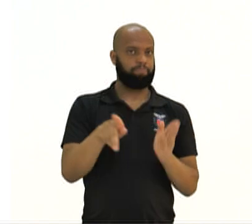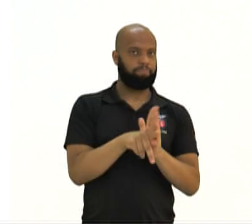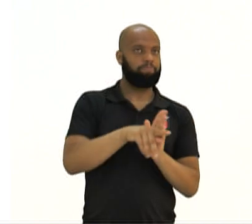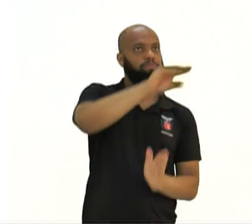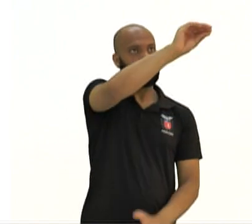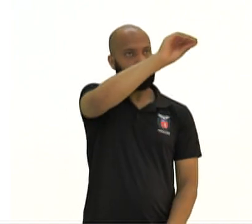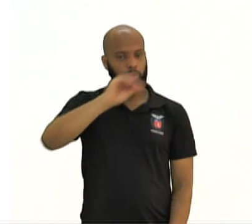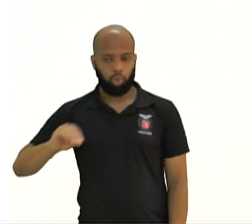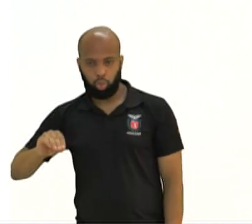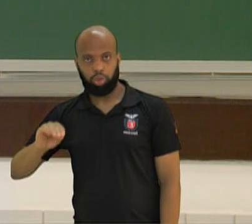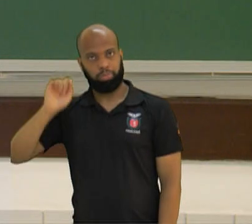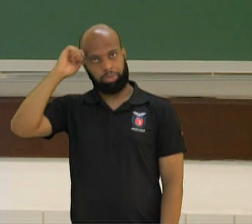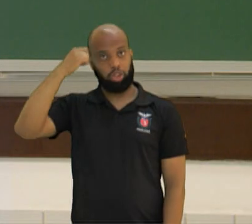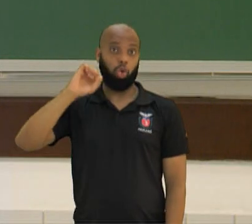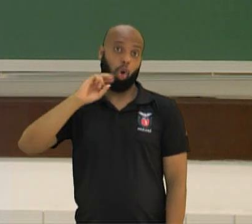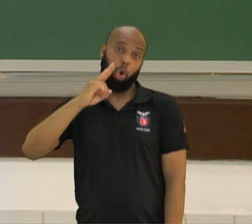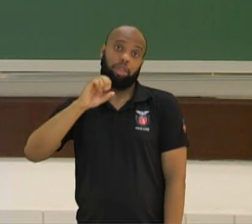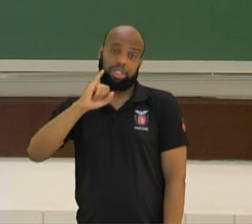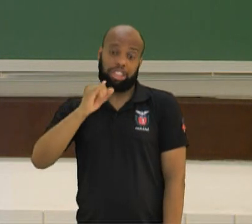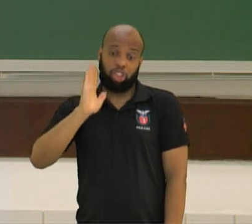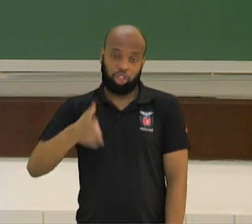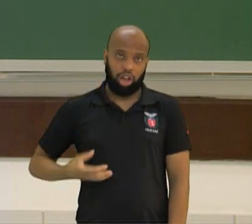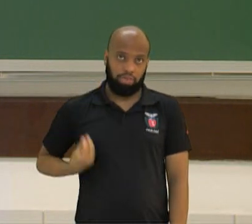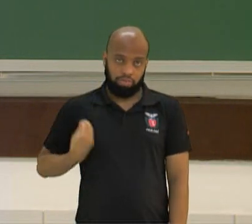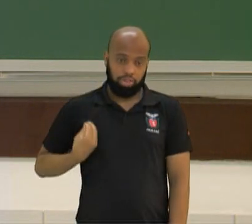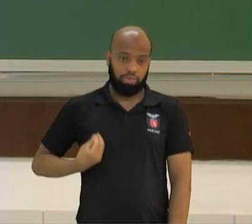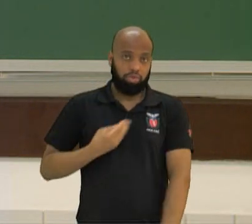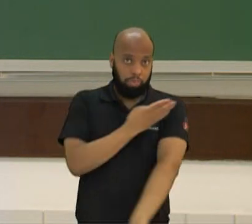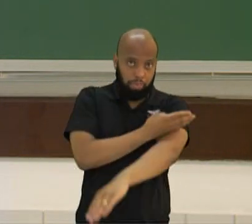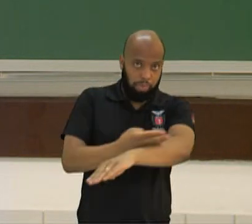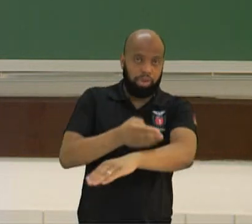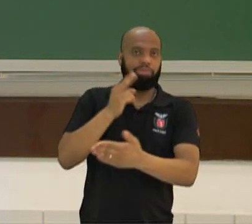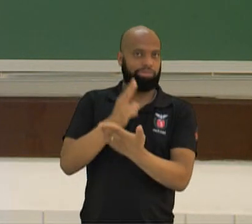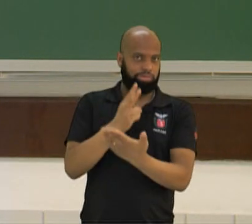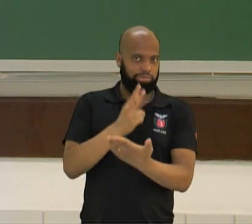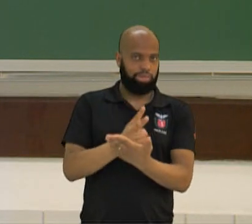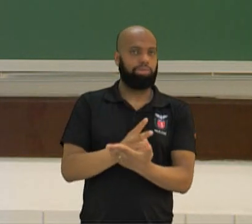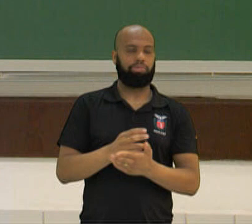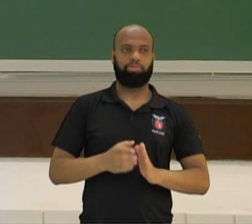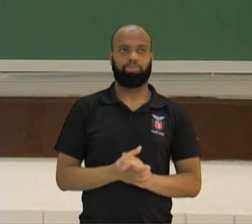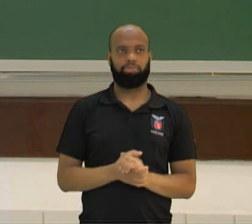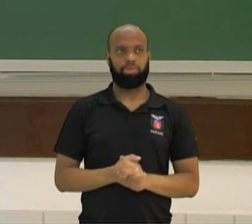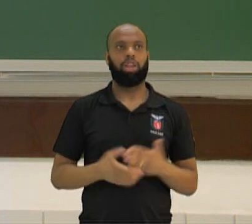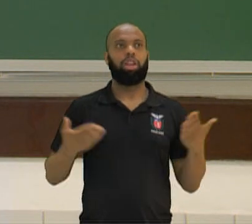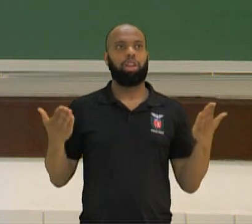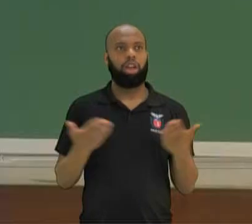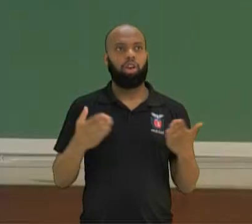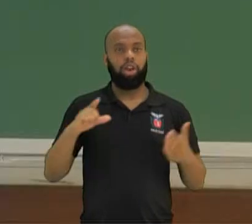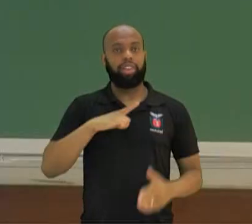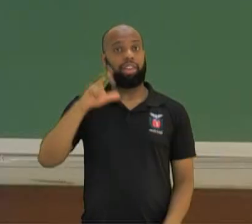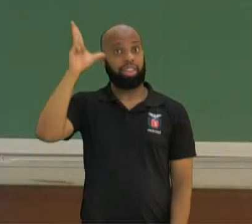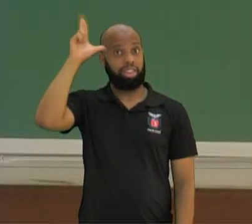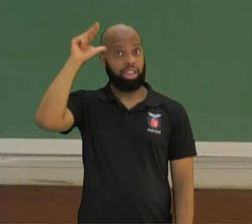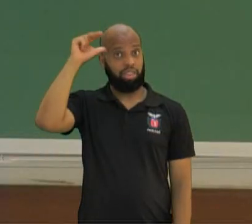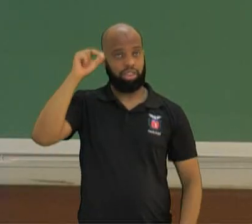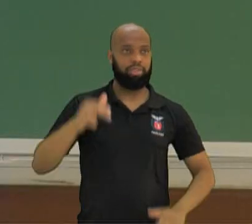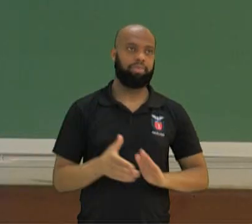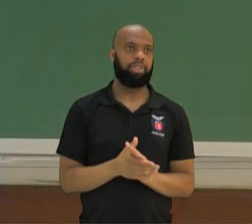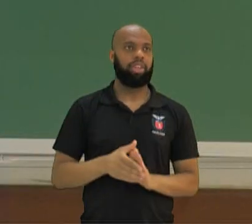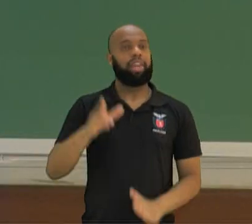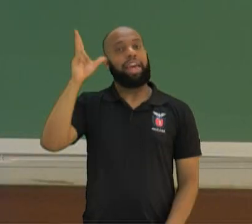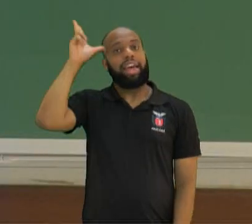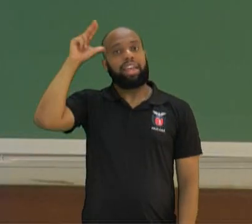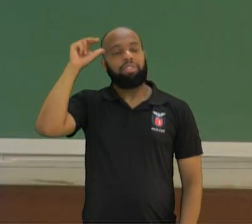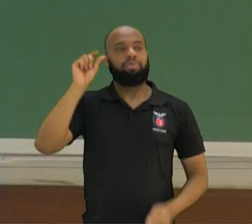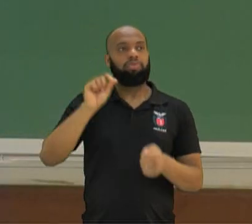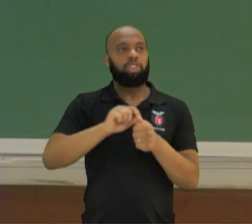de cor, né? Então ele sempre vai permanecer nas casas de cor preta. Dando sequência, temos o cavalo. O cavalo é o